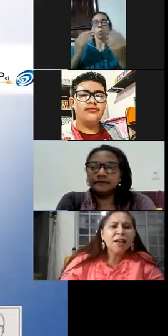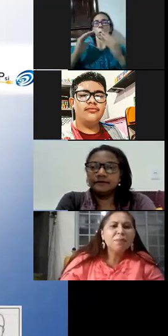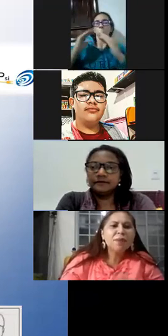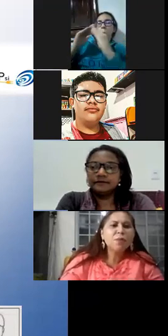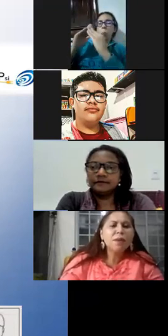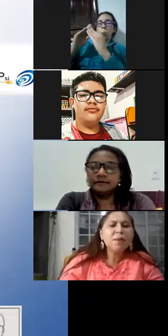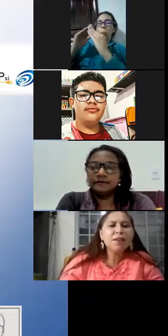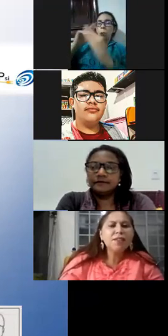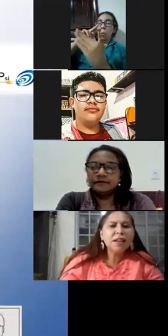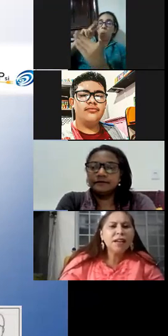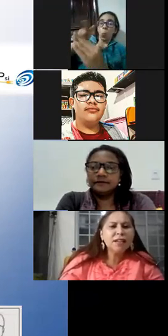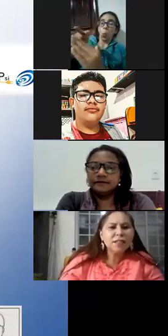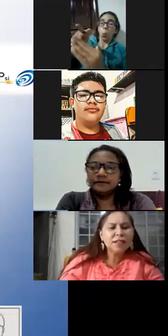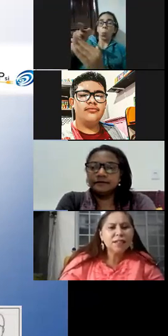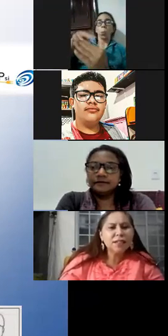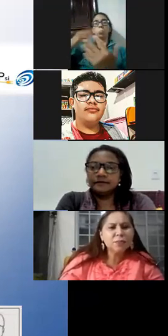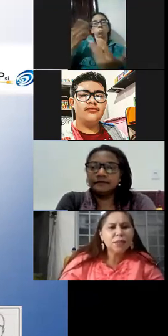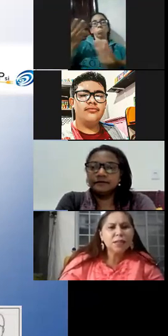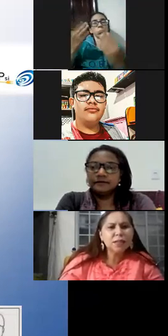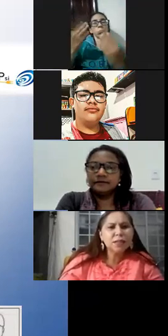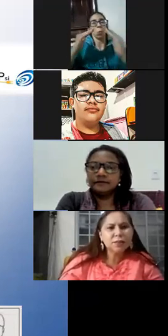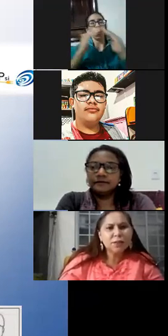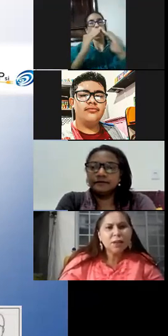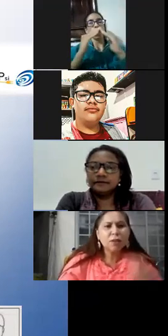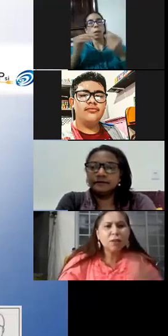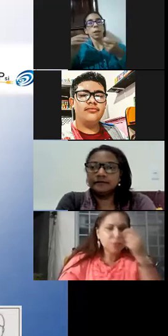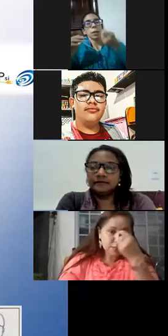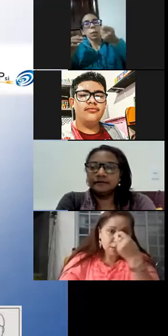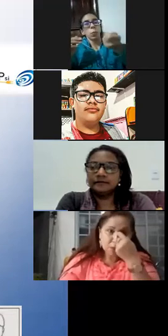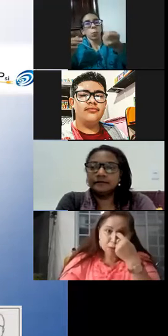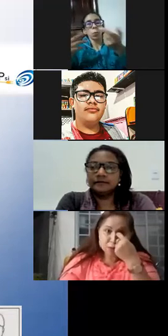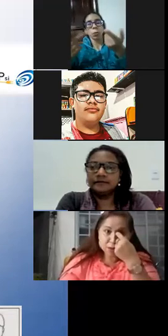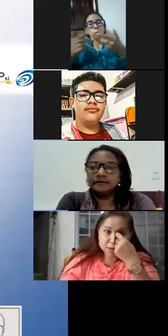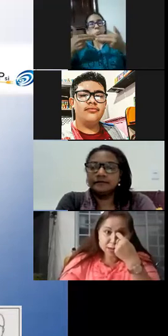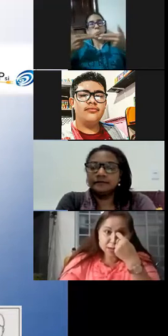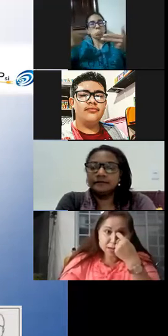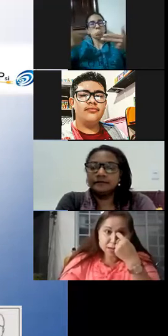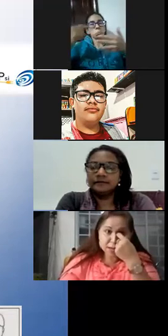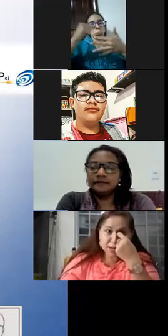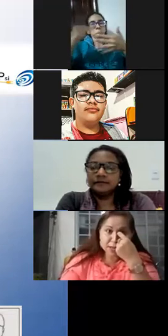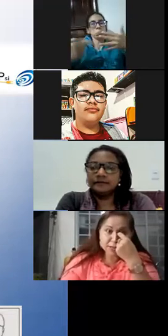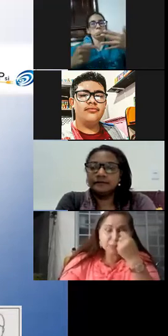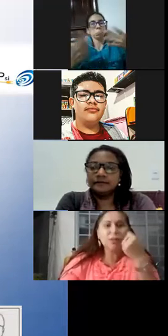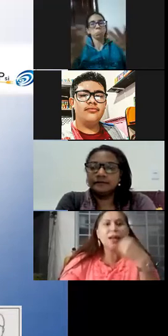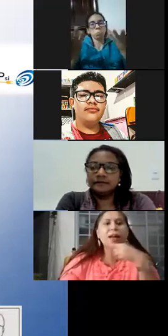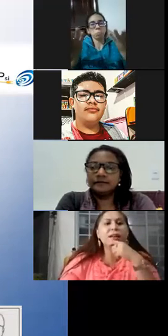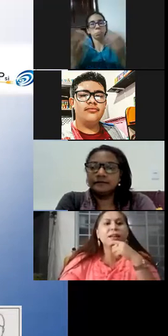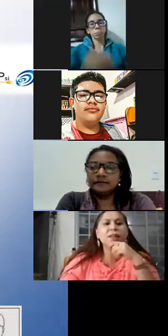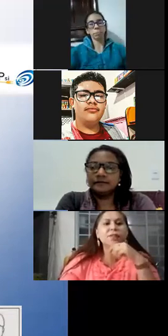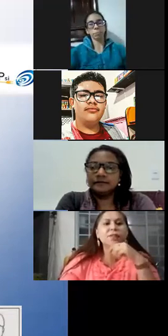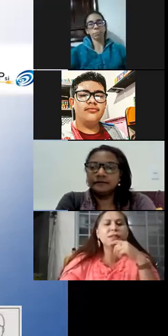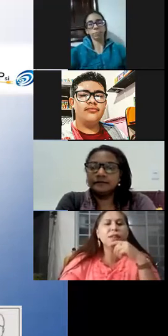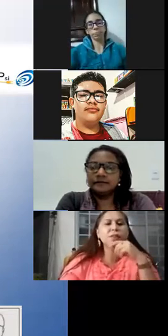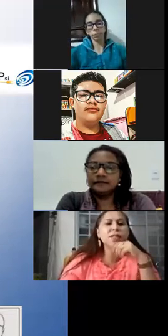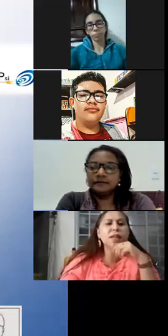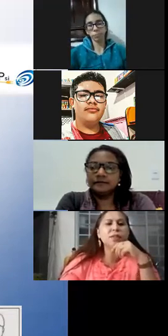Ah, sobre a palavra casa que ela tá explicando. Quando você coloca a casa no lugar, aí você